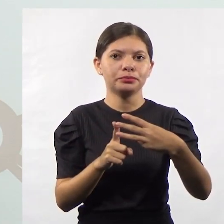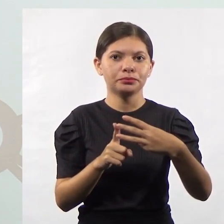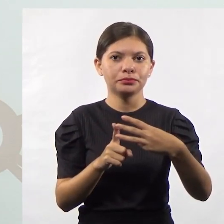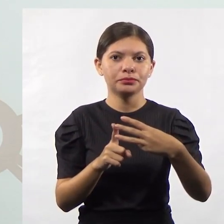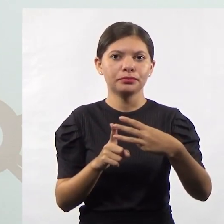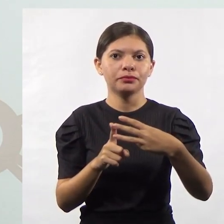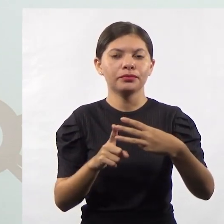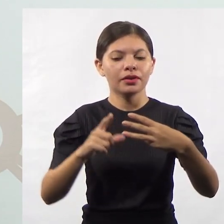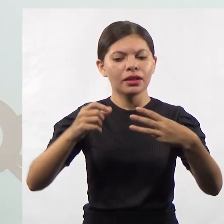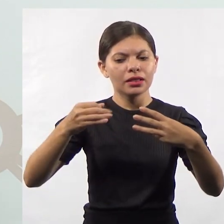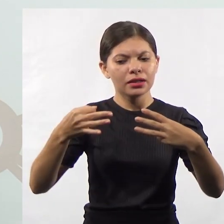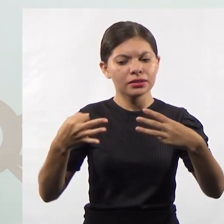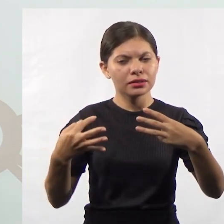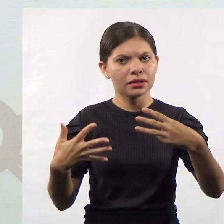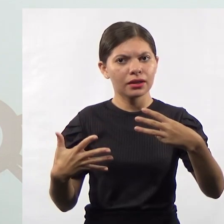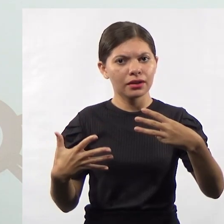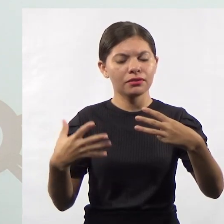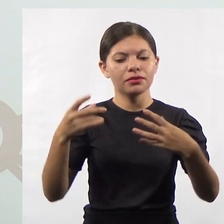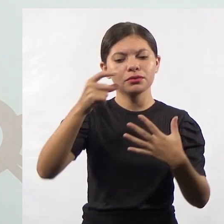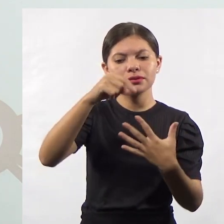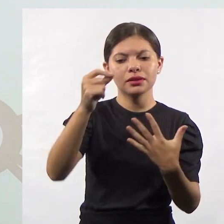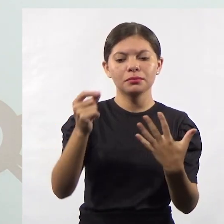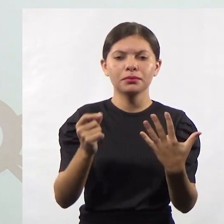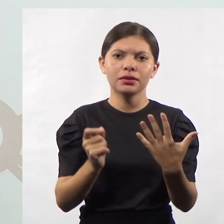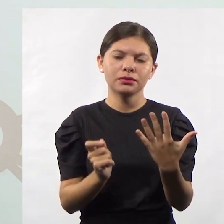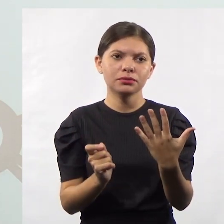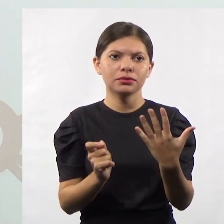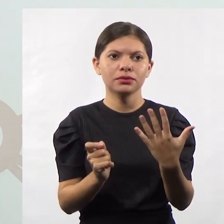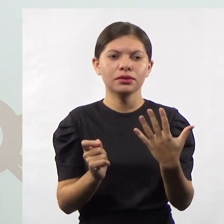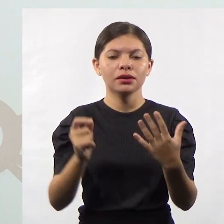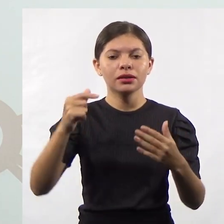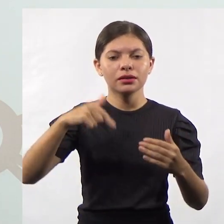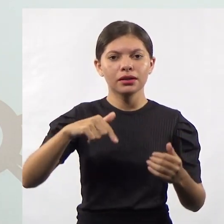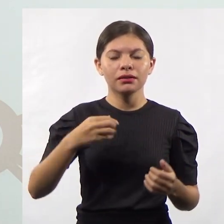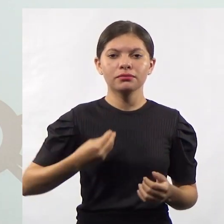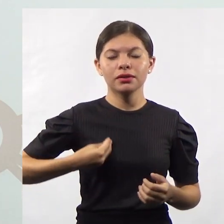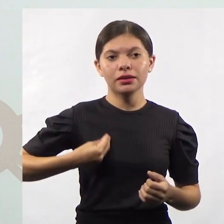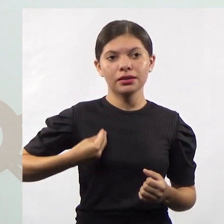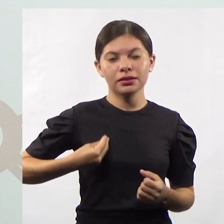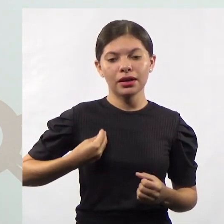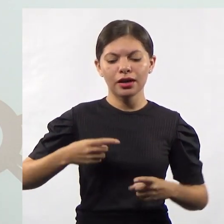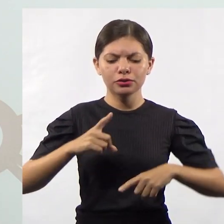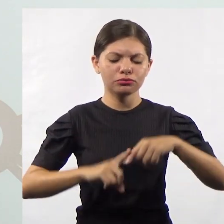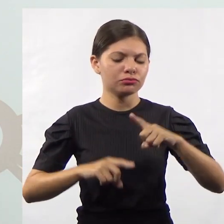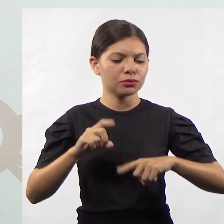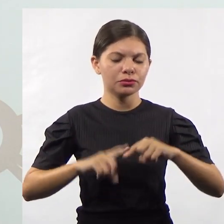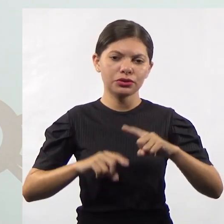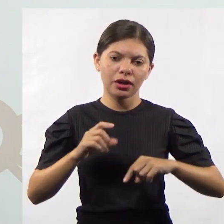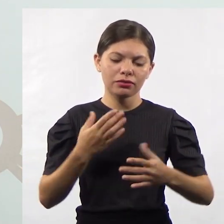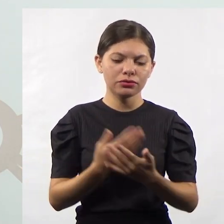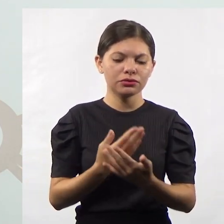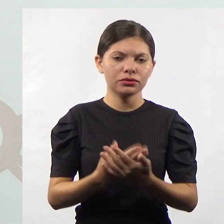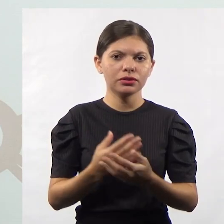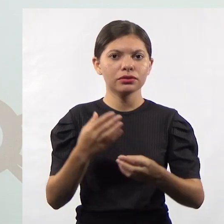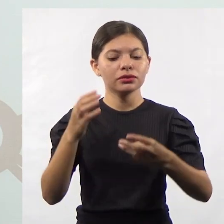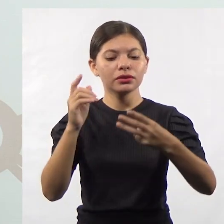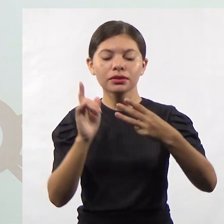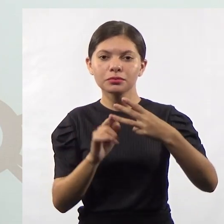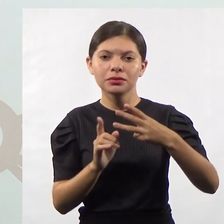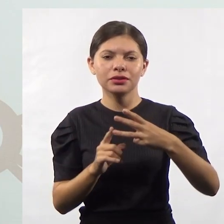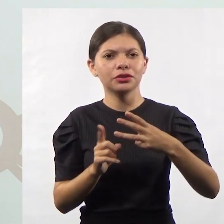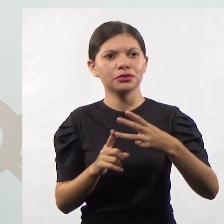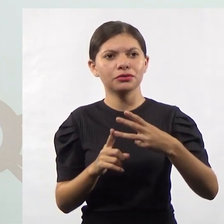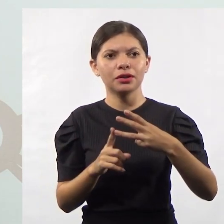de conhecer, você descreve os elementos que existem nessa realidade ou no objeto que você está estudando; e